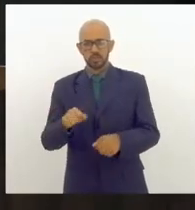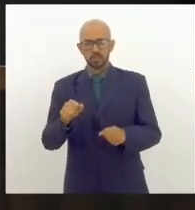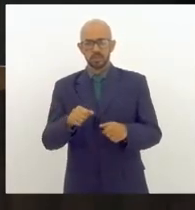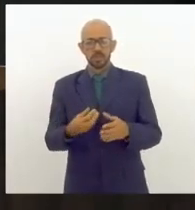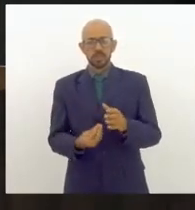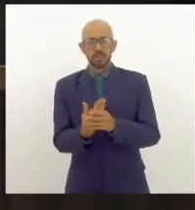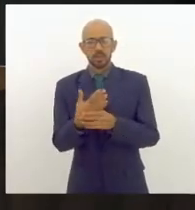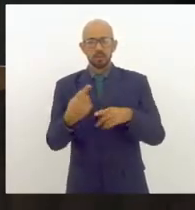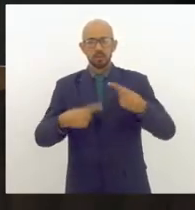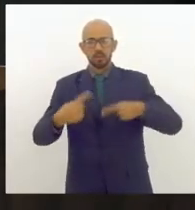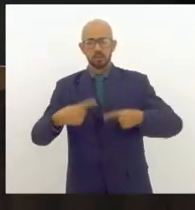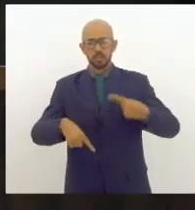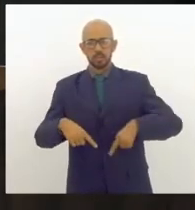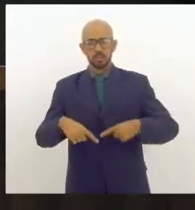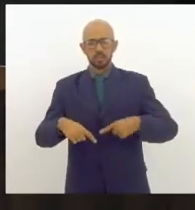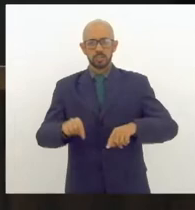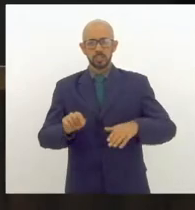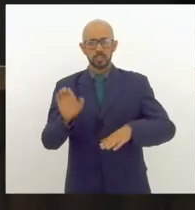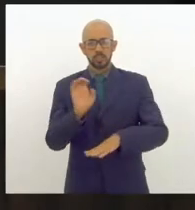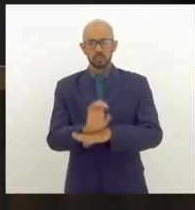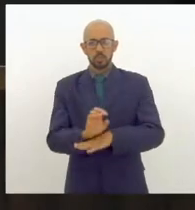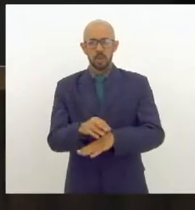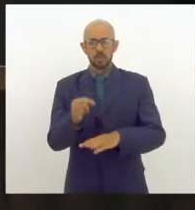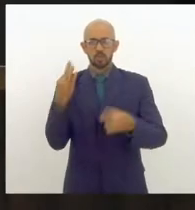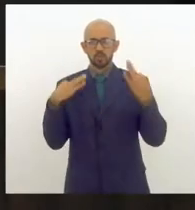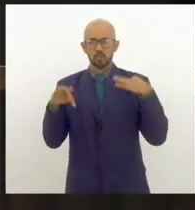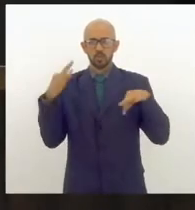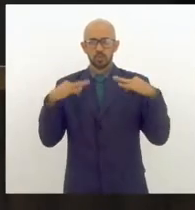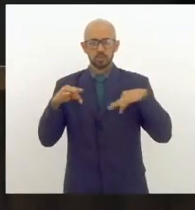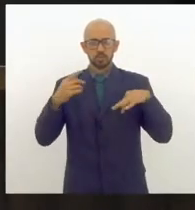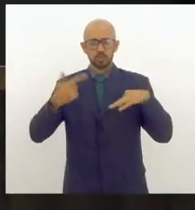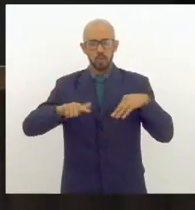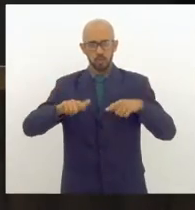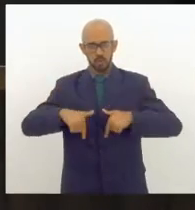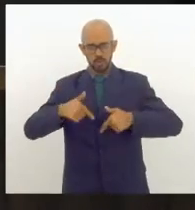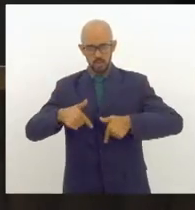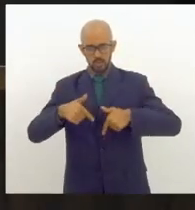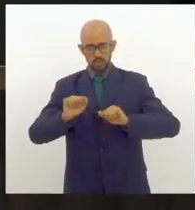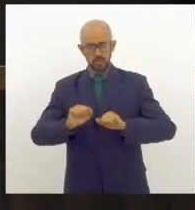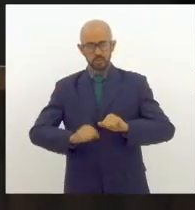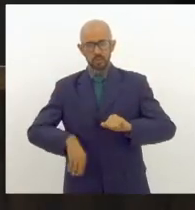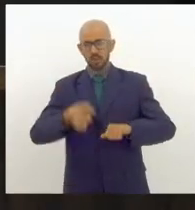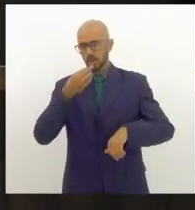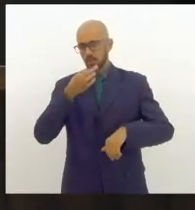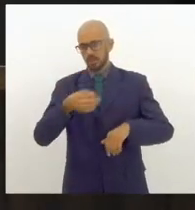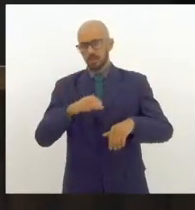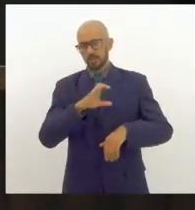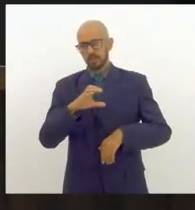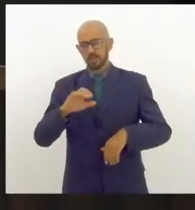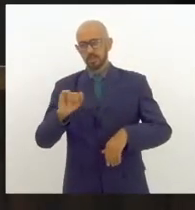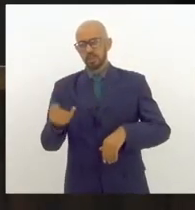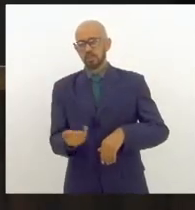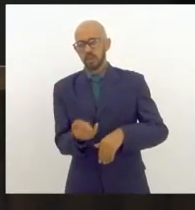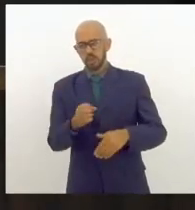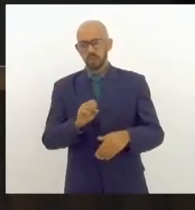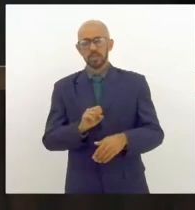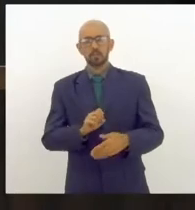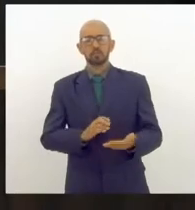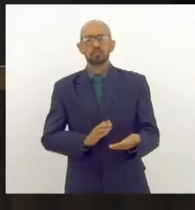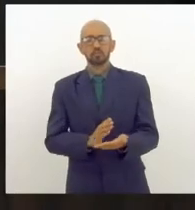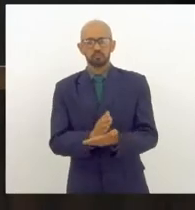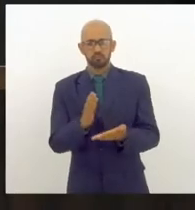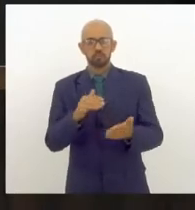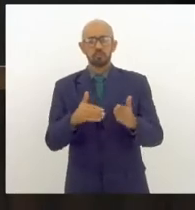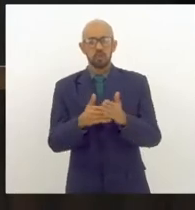turismo no Estado do Rio de Janeiro e dá outras providências. Pareceres da Comissão de Constituição e Justiça pela condicionalidade. Turismo,